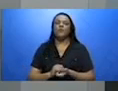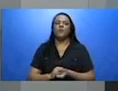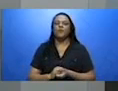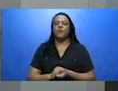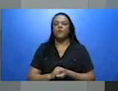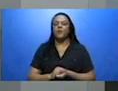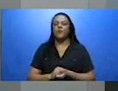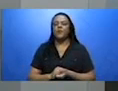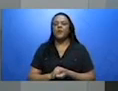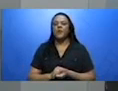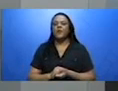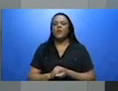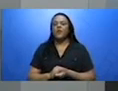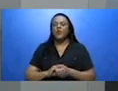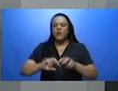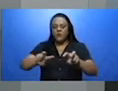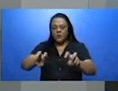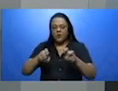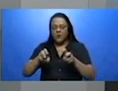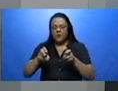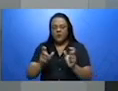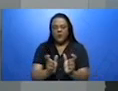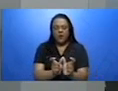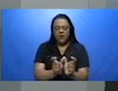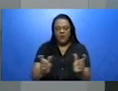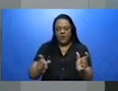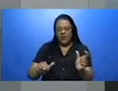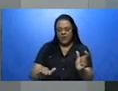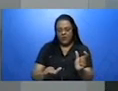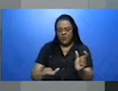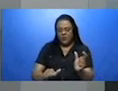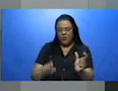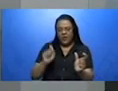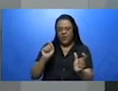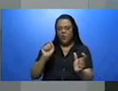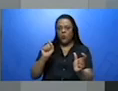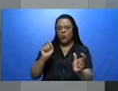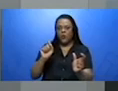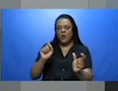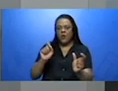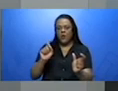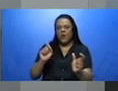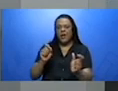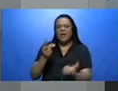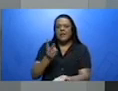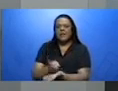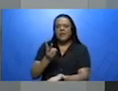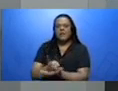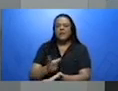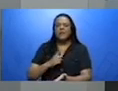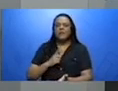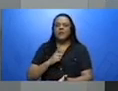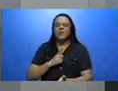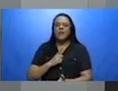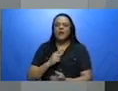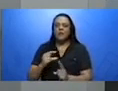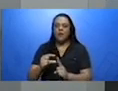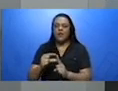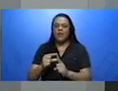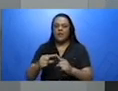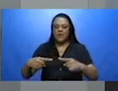orações subordinadas são introduzidas, obviamente, por conjunção ou pronome